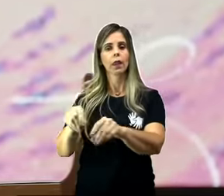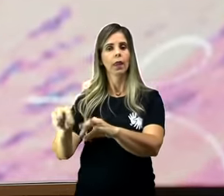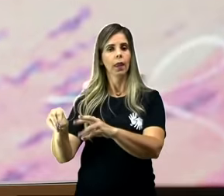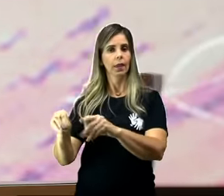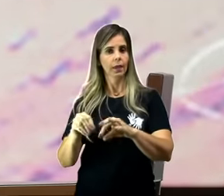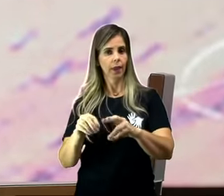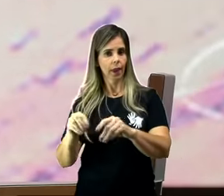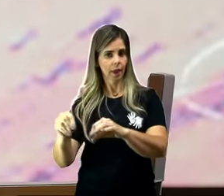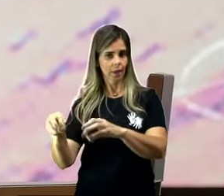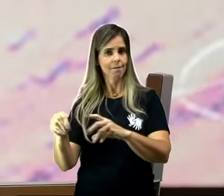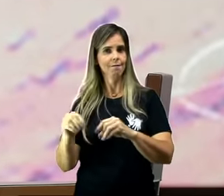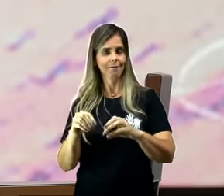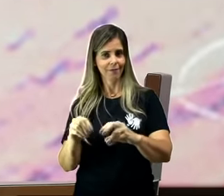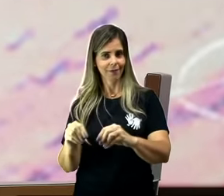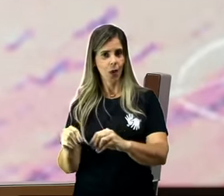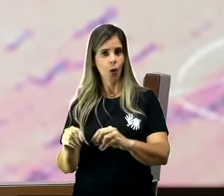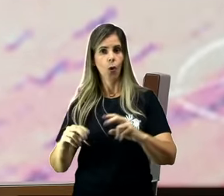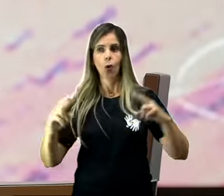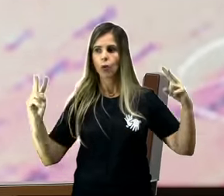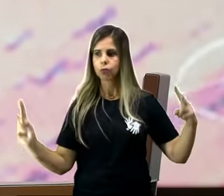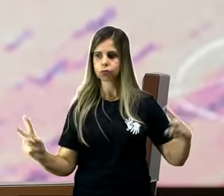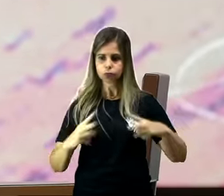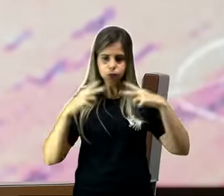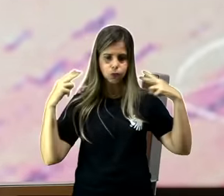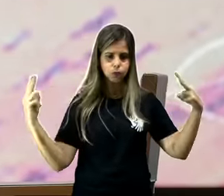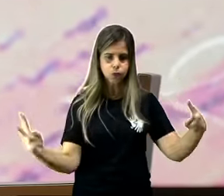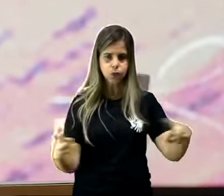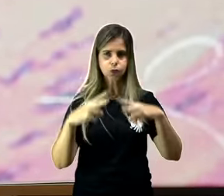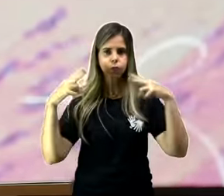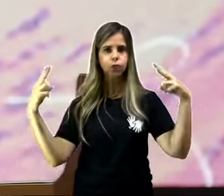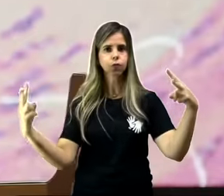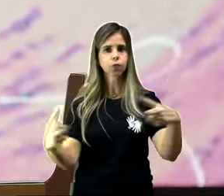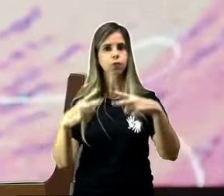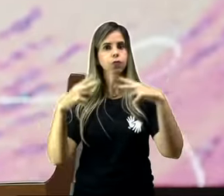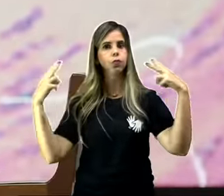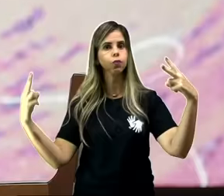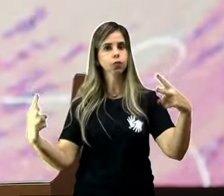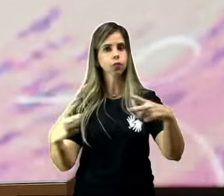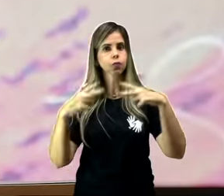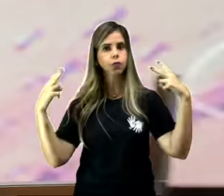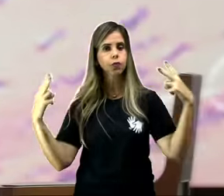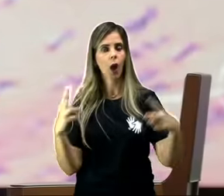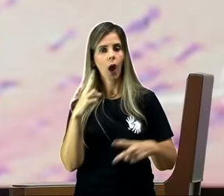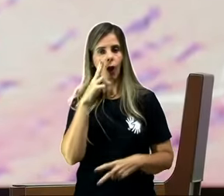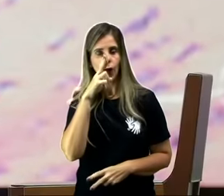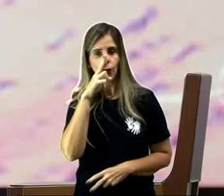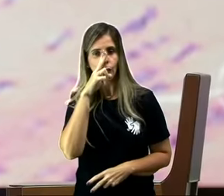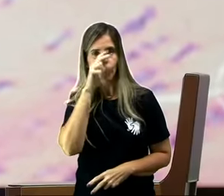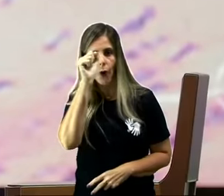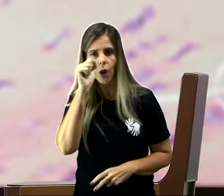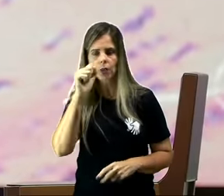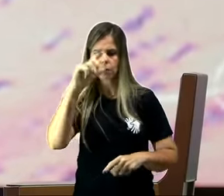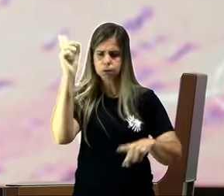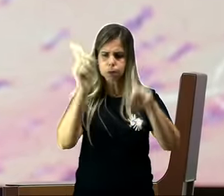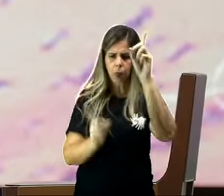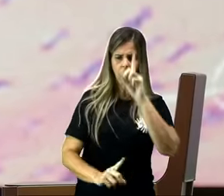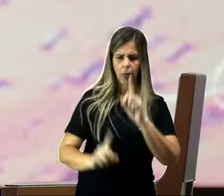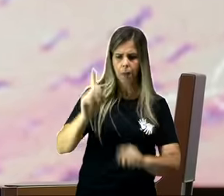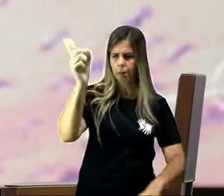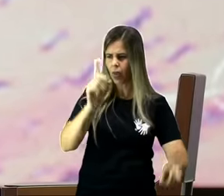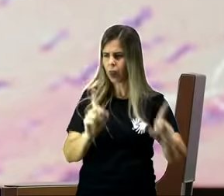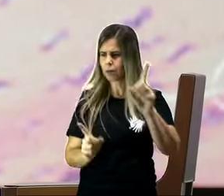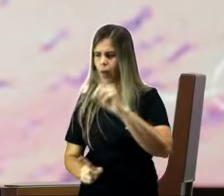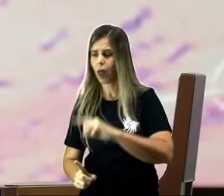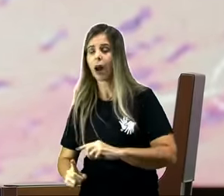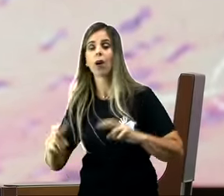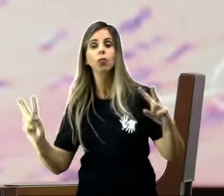repetir. Quanto mais o barco se aproximava de Gadara, mais o vento soprava forte. Vou repetir. Quanto mais o vento soprava,